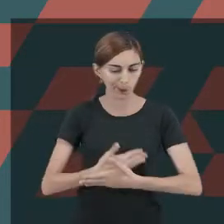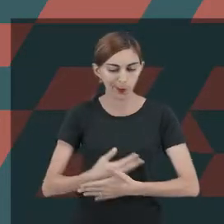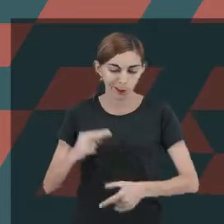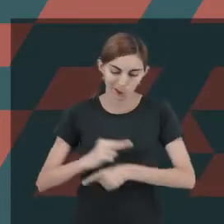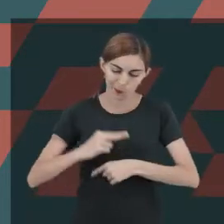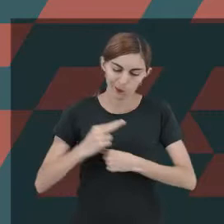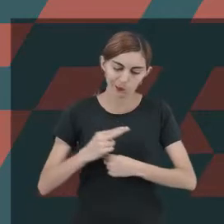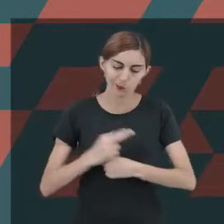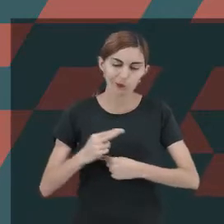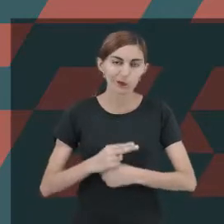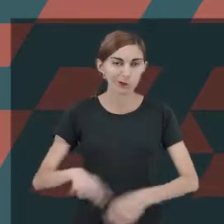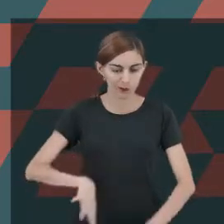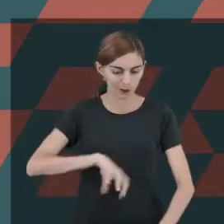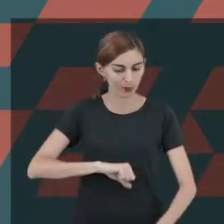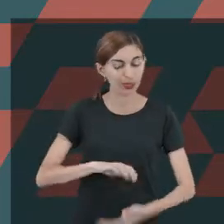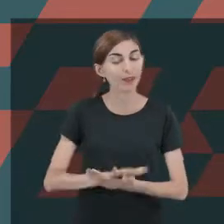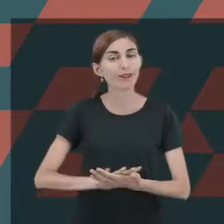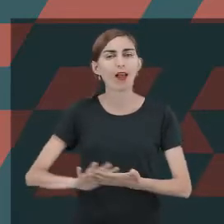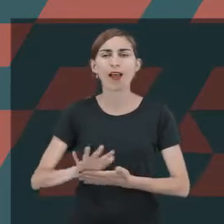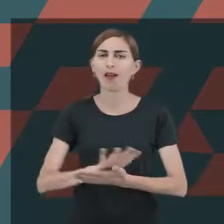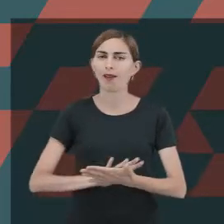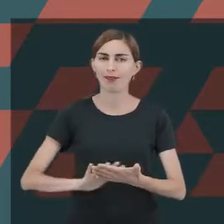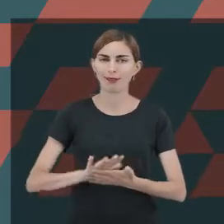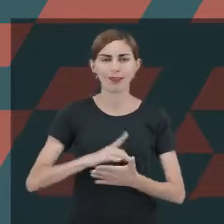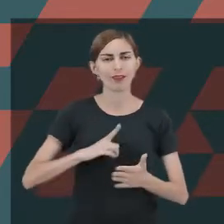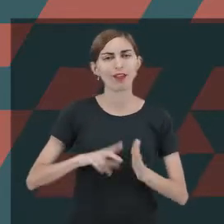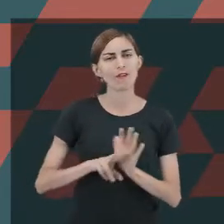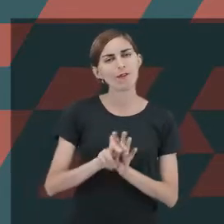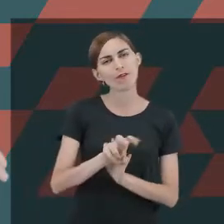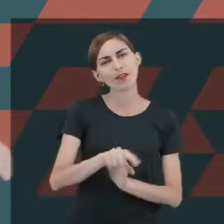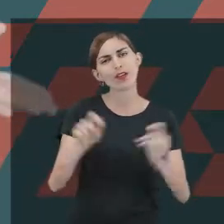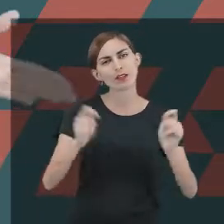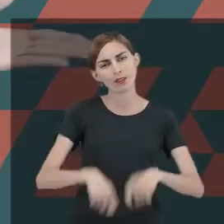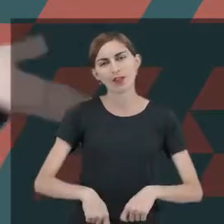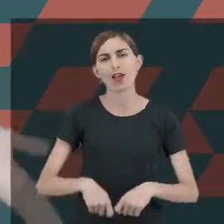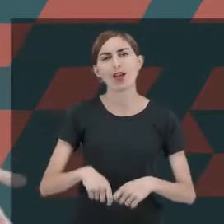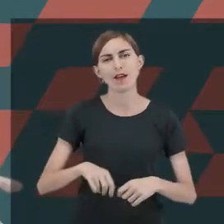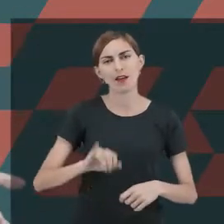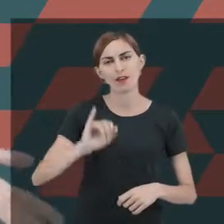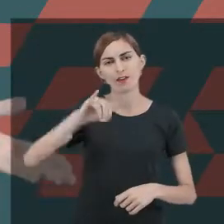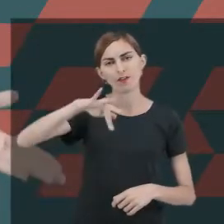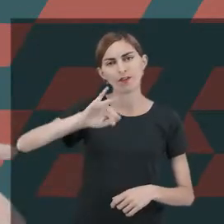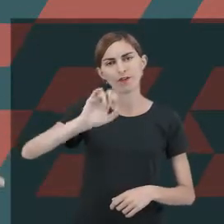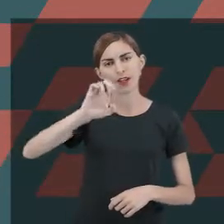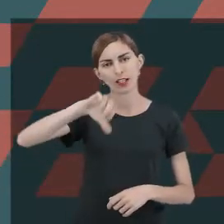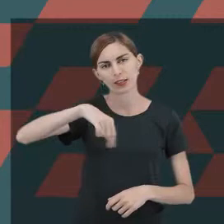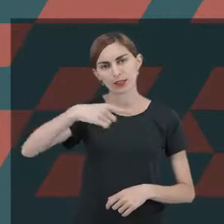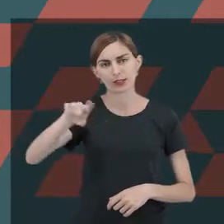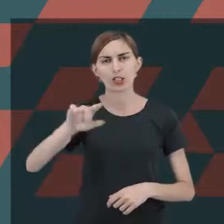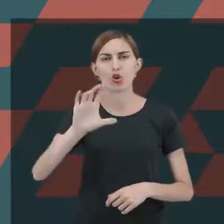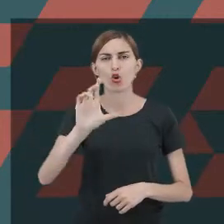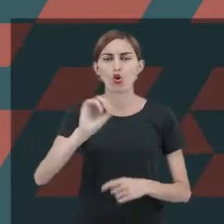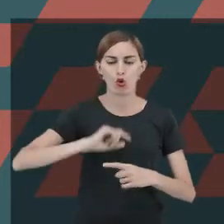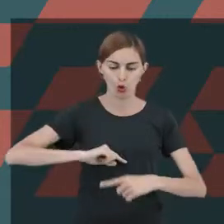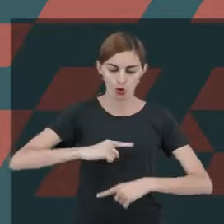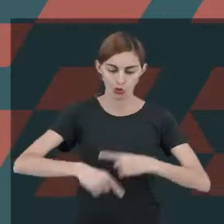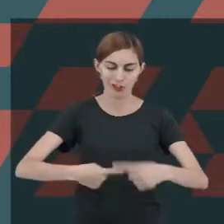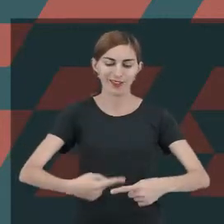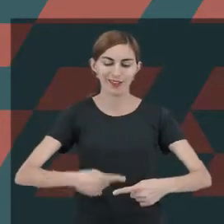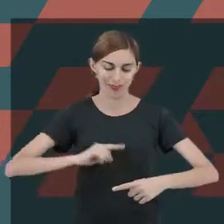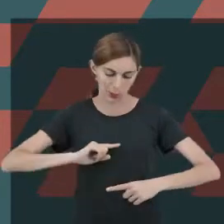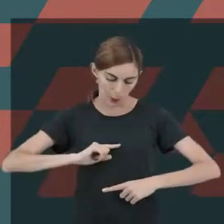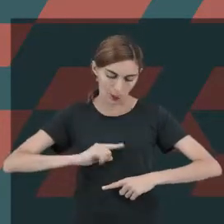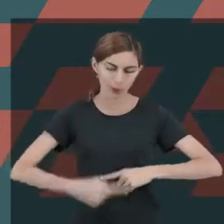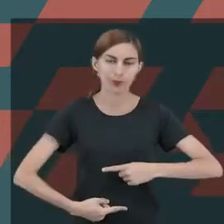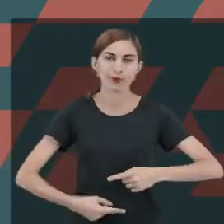essa passagem para o bebê. E tem vírus que têm a possibilidade de causar o que a gente chama de infecção congênita, que é uma infecção intraútero, que é